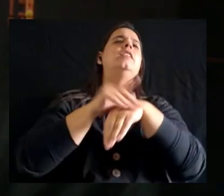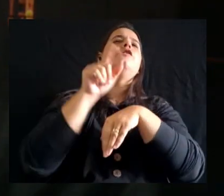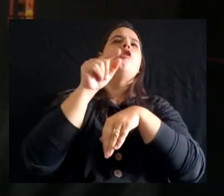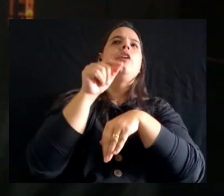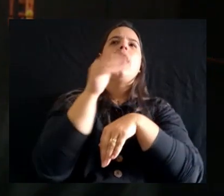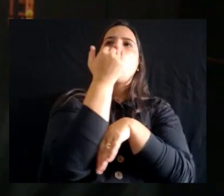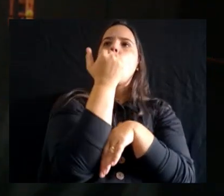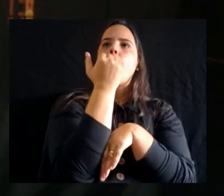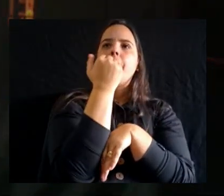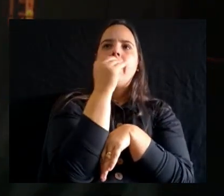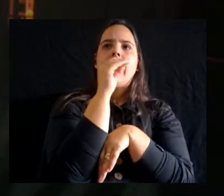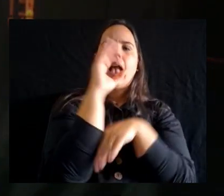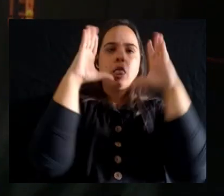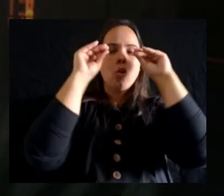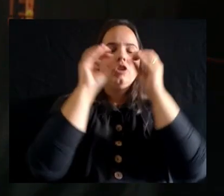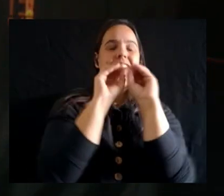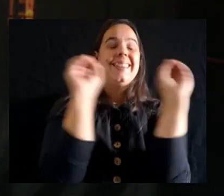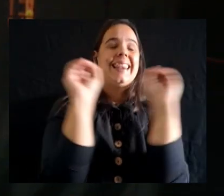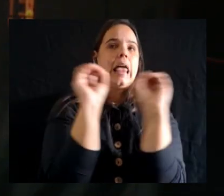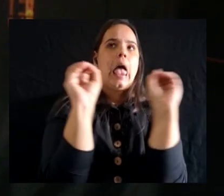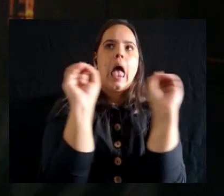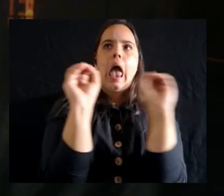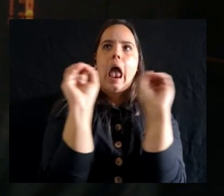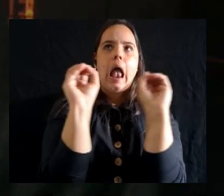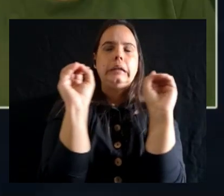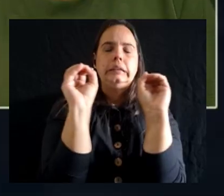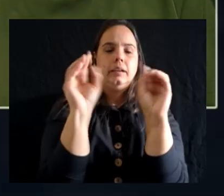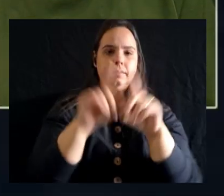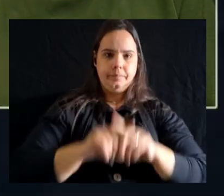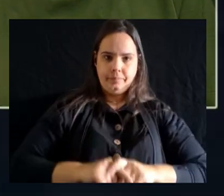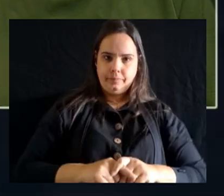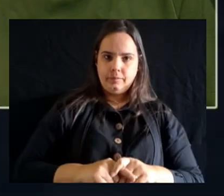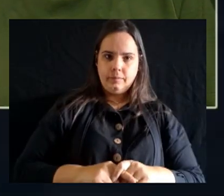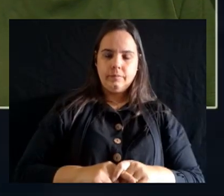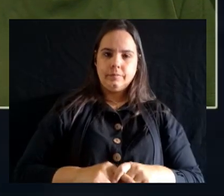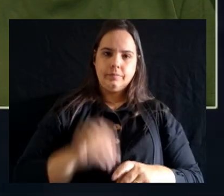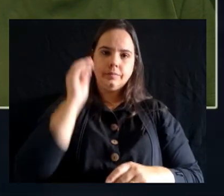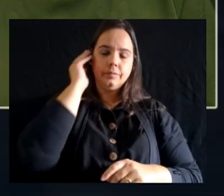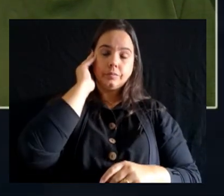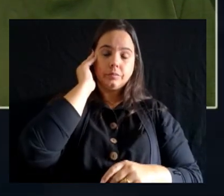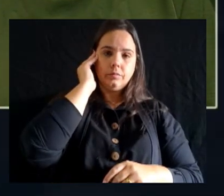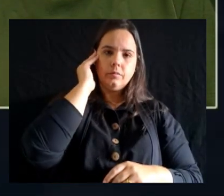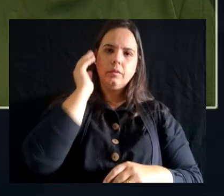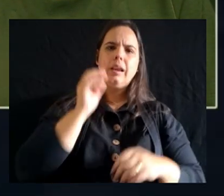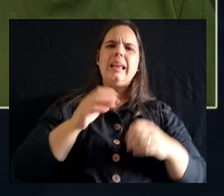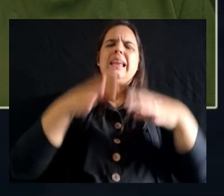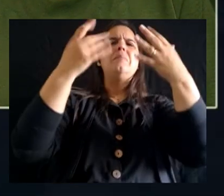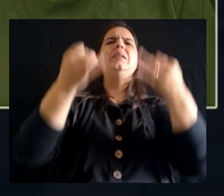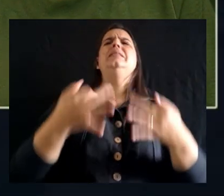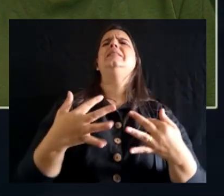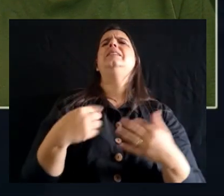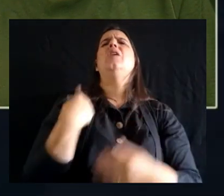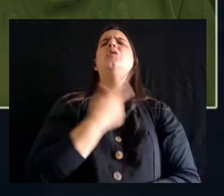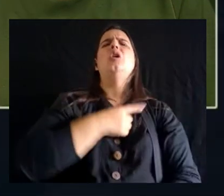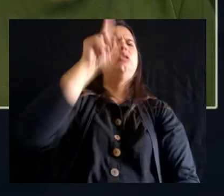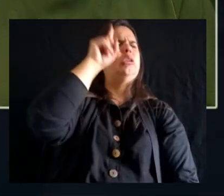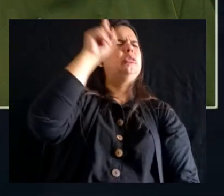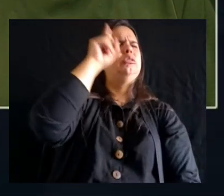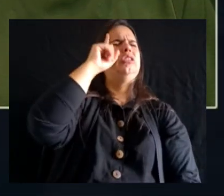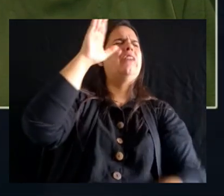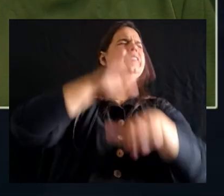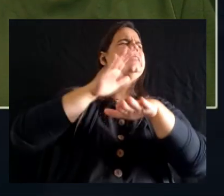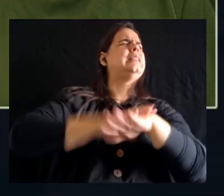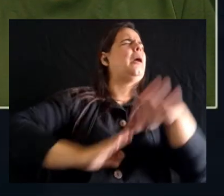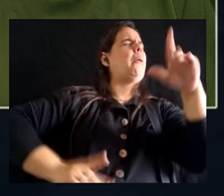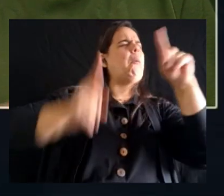máquina de punição gera doenças. Olha, gente, muito sério isso, né? Quem diz que a gente tem que bater meta todo dia, gente? Que é isso?